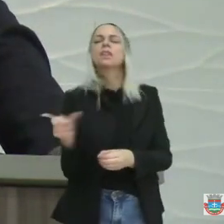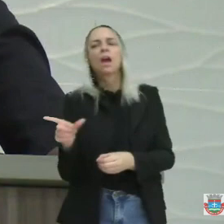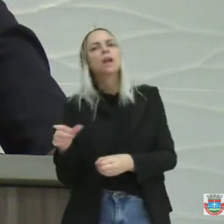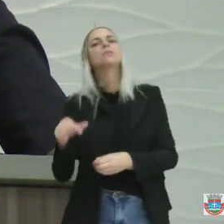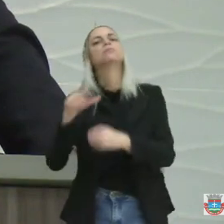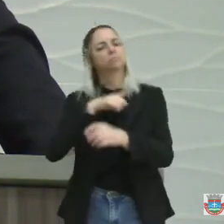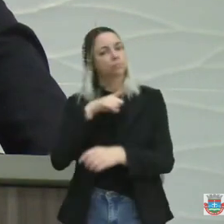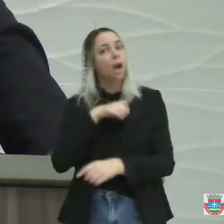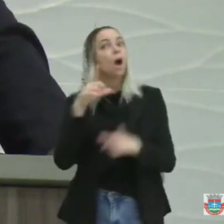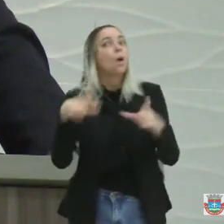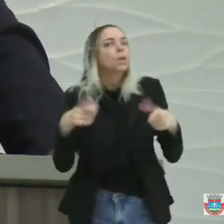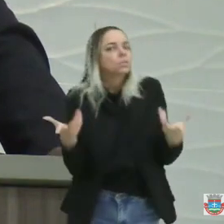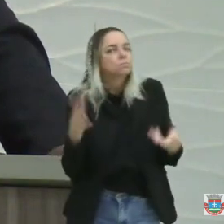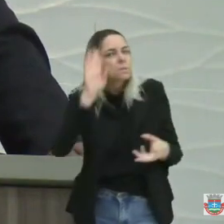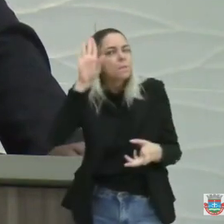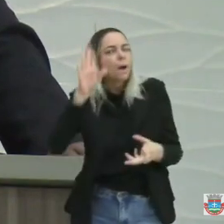sítios.